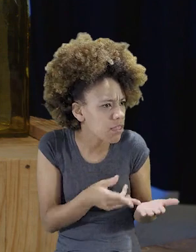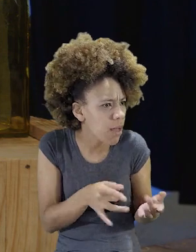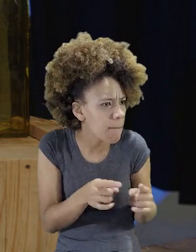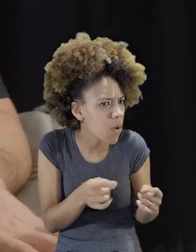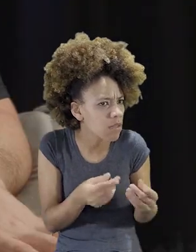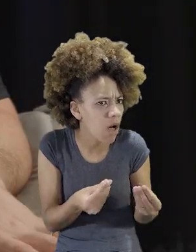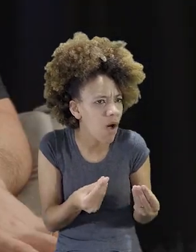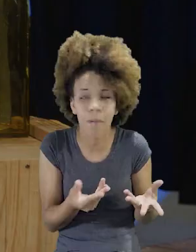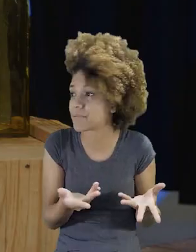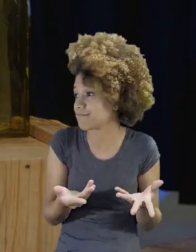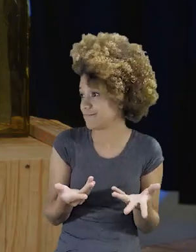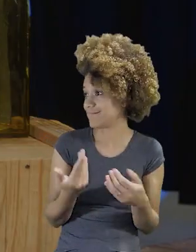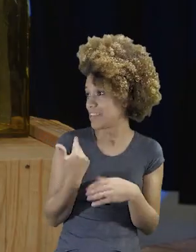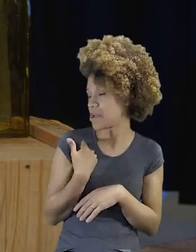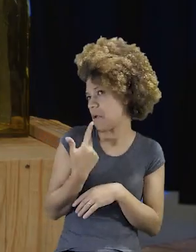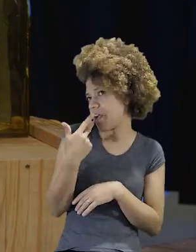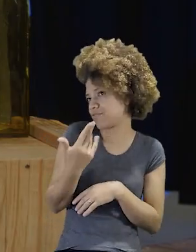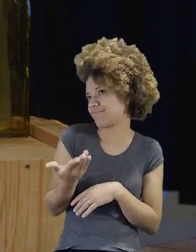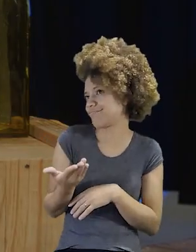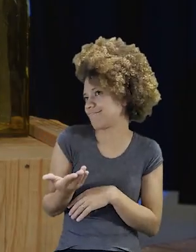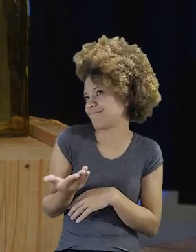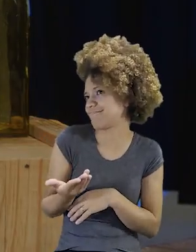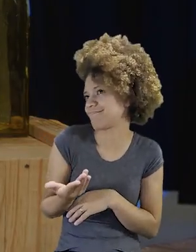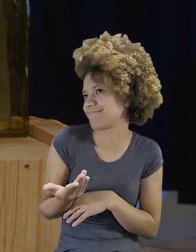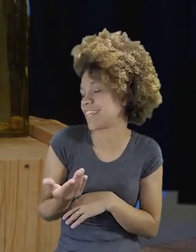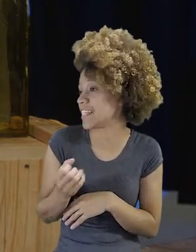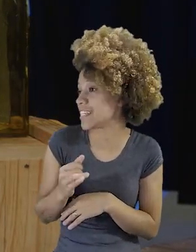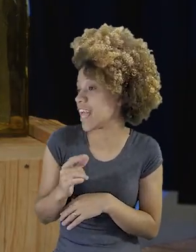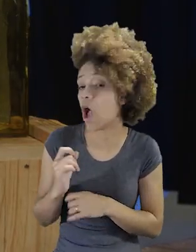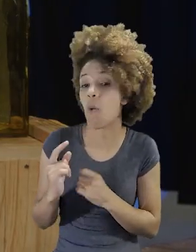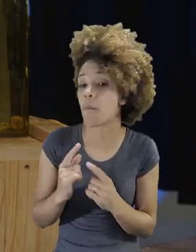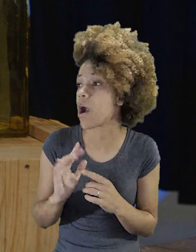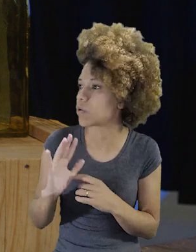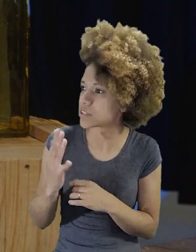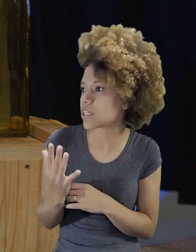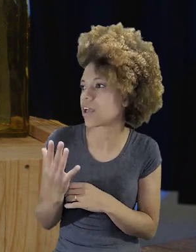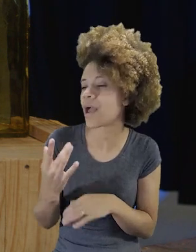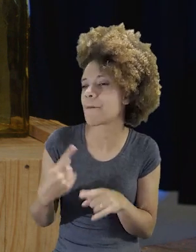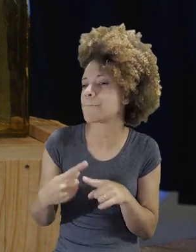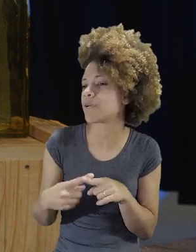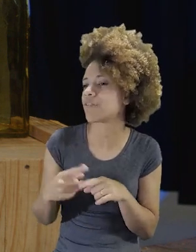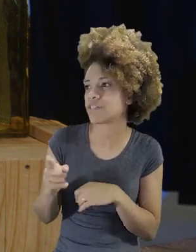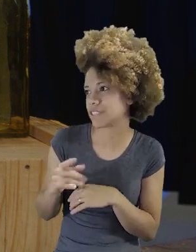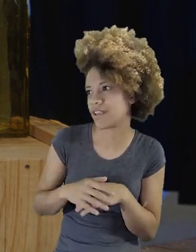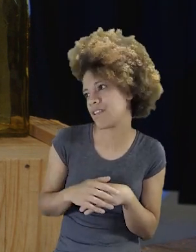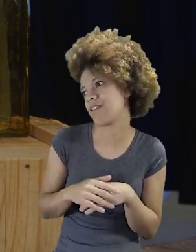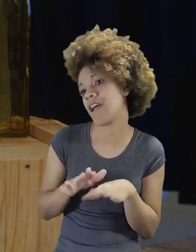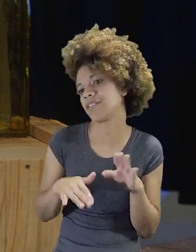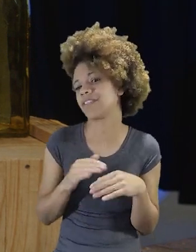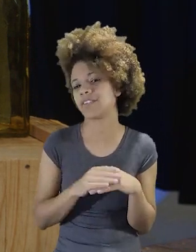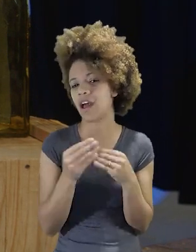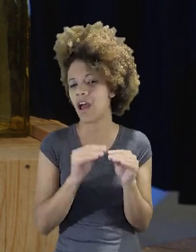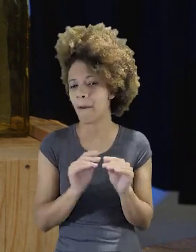eu nunca nem vi essa capa então assim eu cara eu sou eu eu acho que se alguma coisa for é que tipo